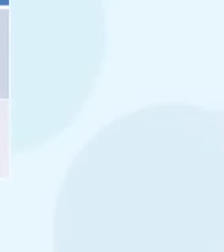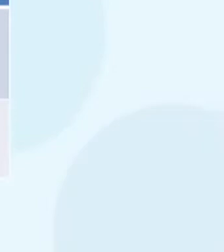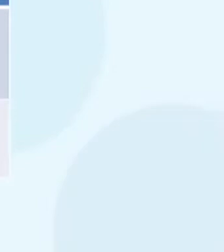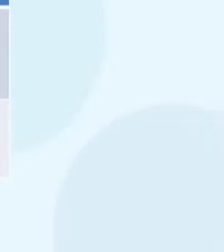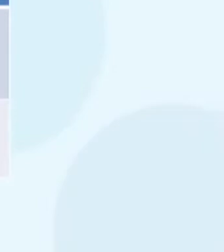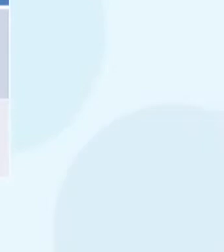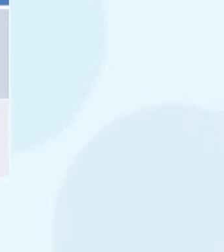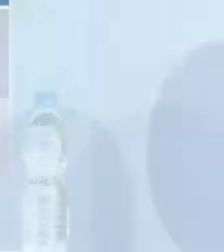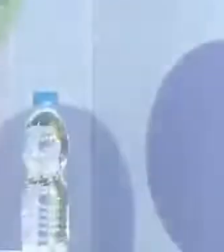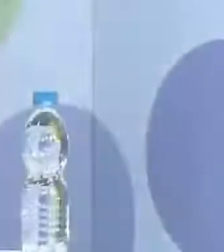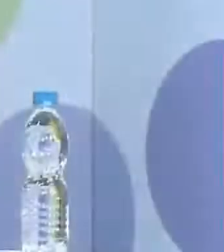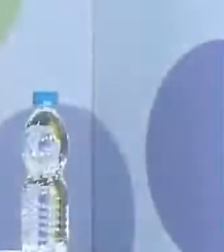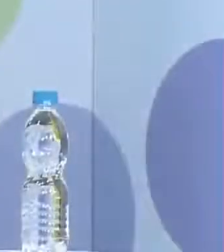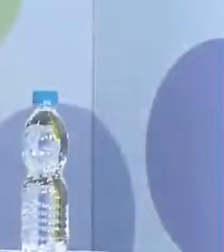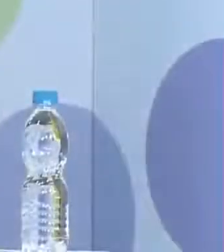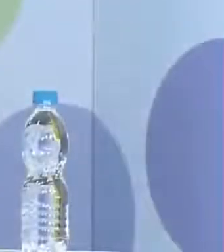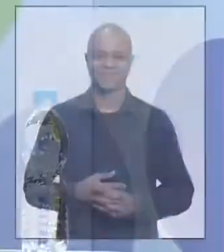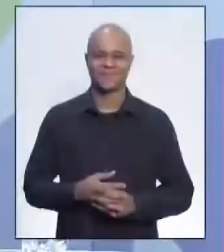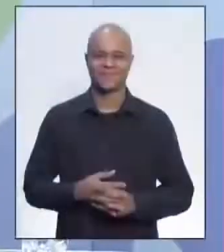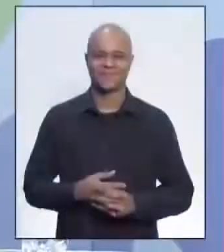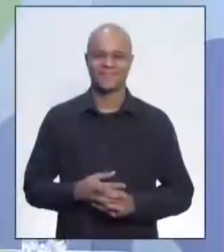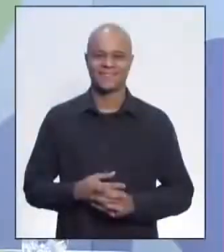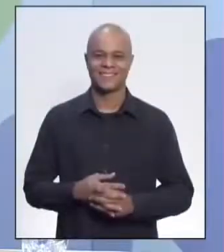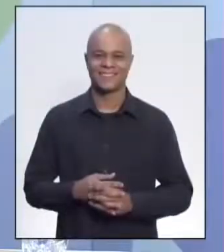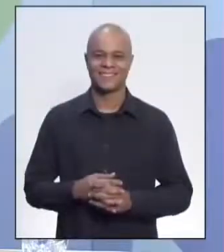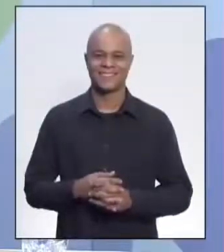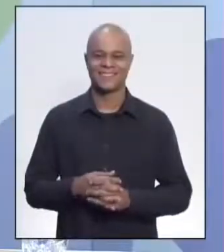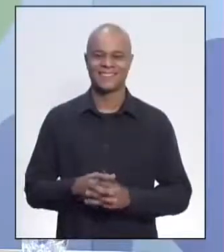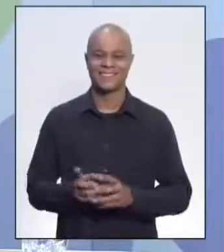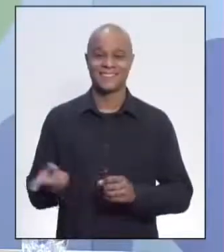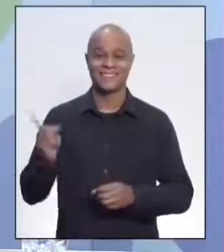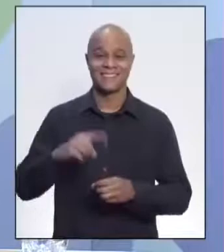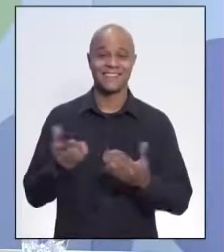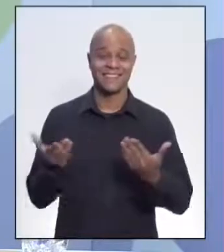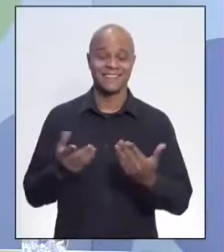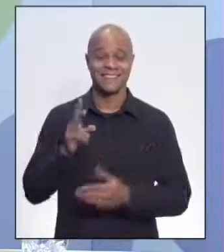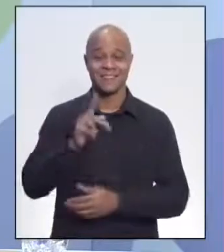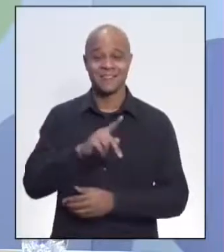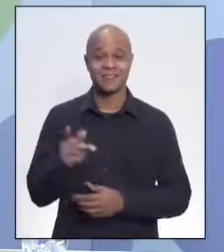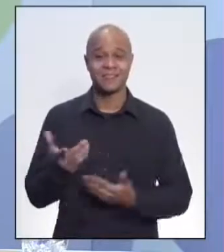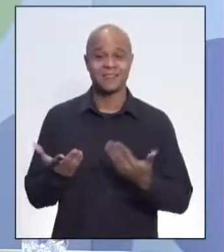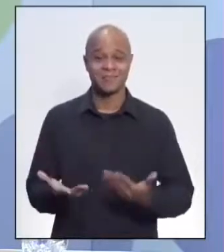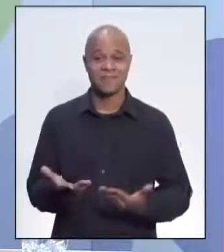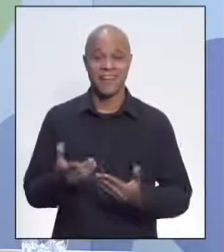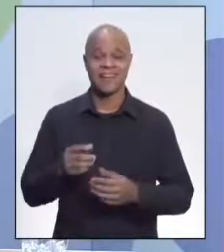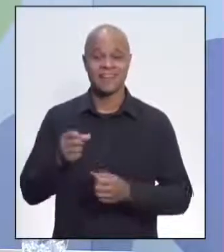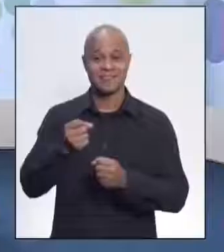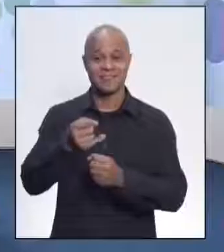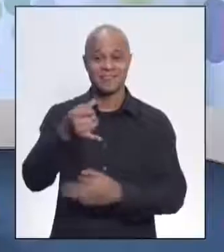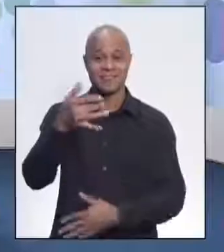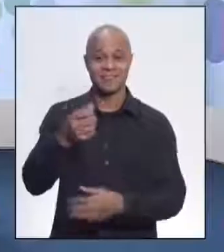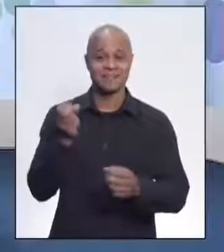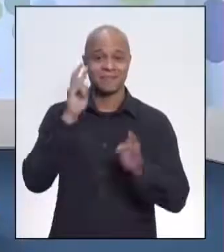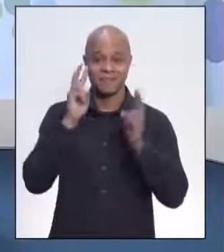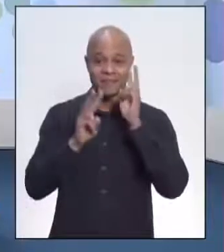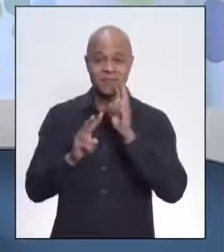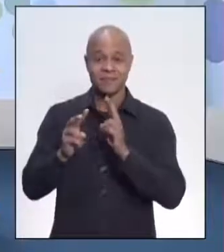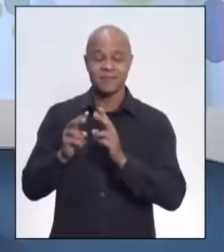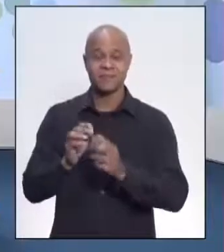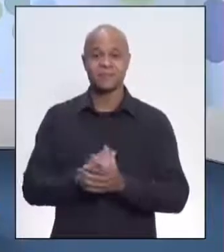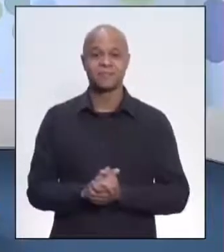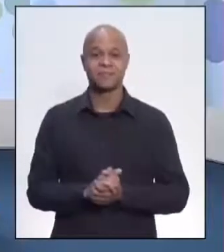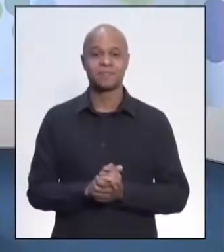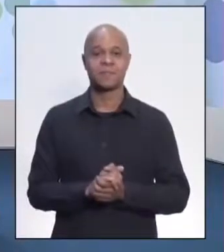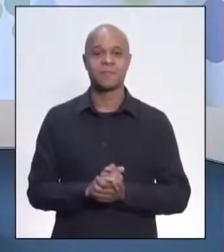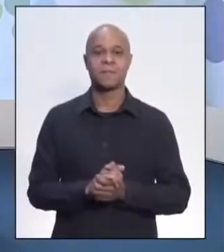Olha só, voltando aqui, professora Fernanda, muitas interações, e os alunos citam,